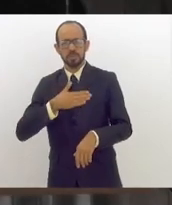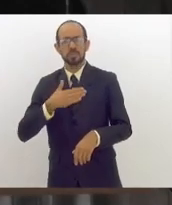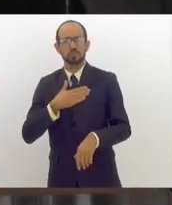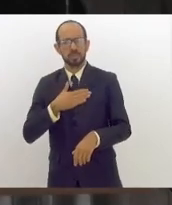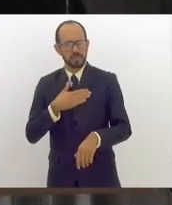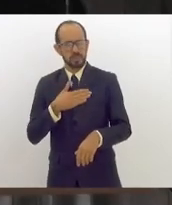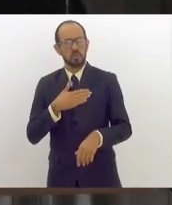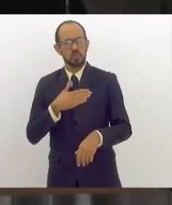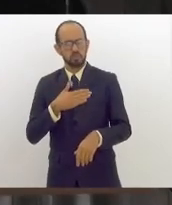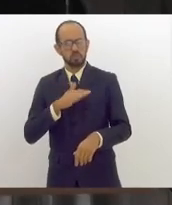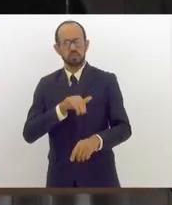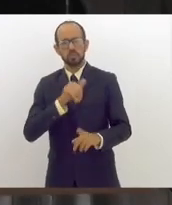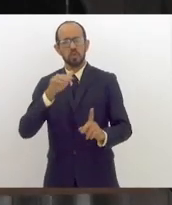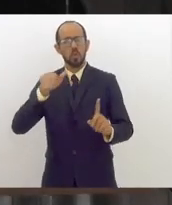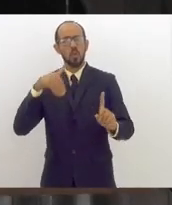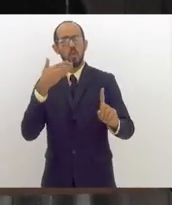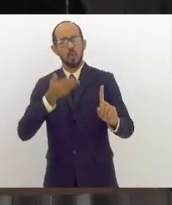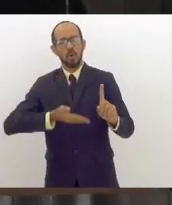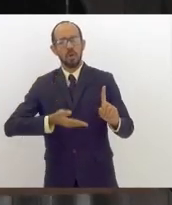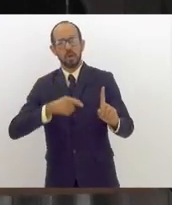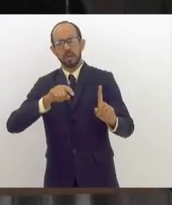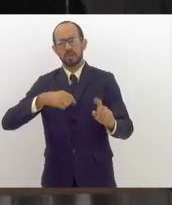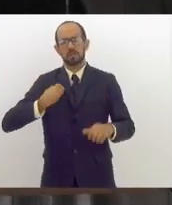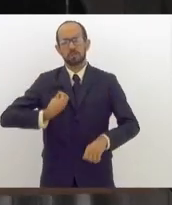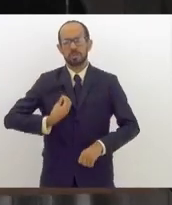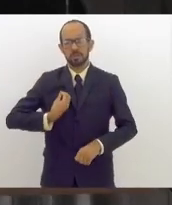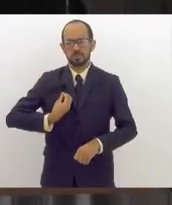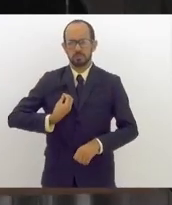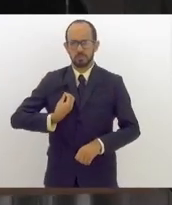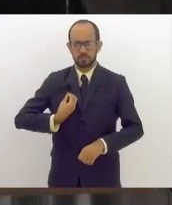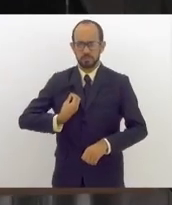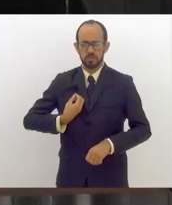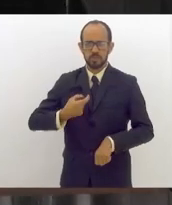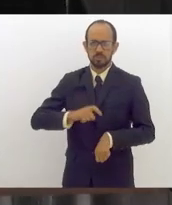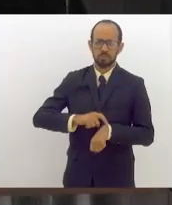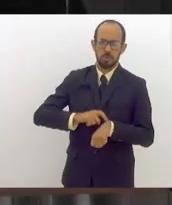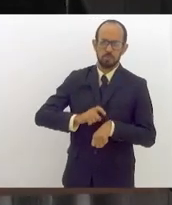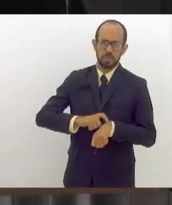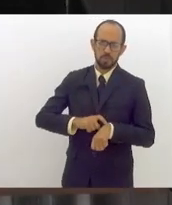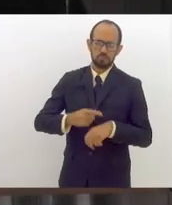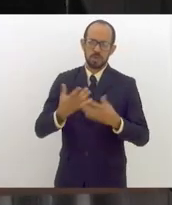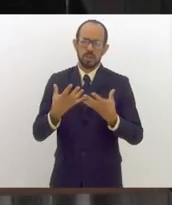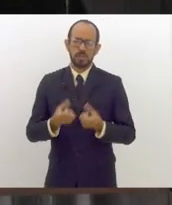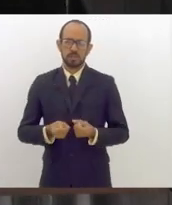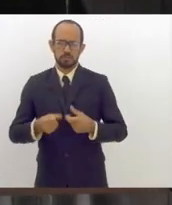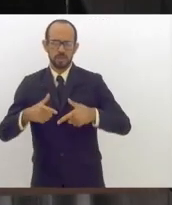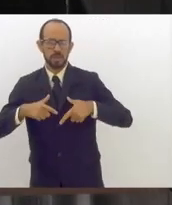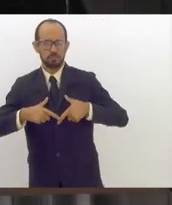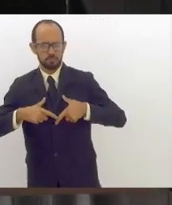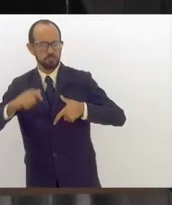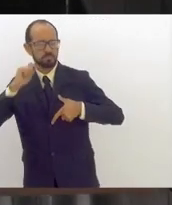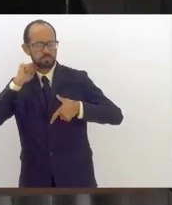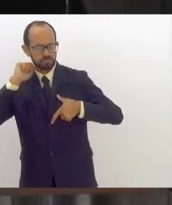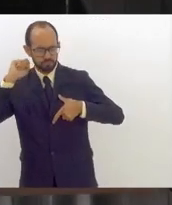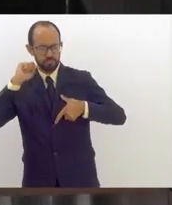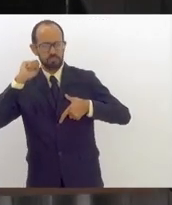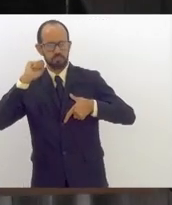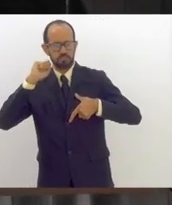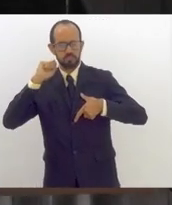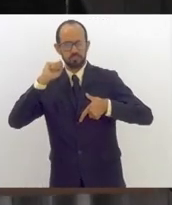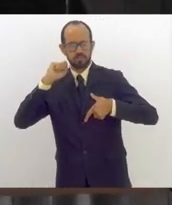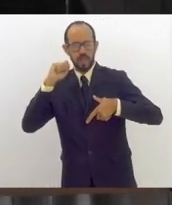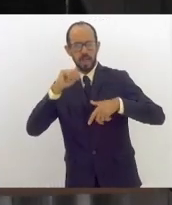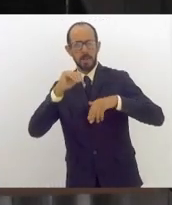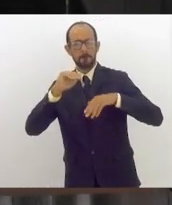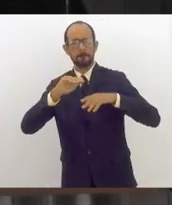Honra que participam para receber a distinta medalha Tiradentes a mais alta